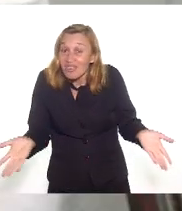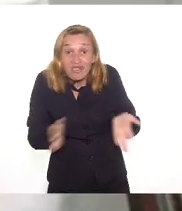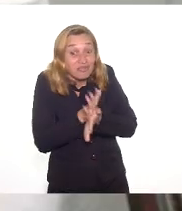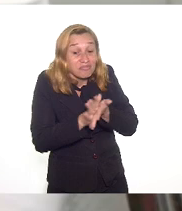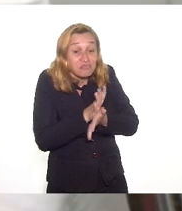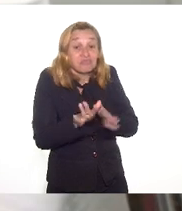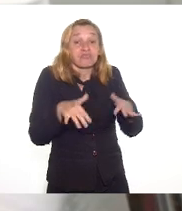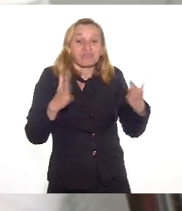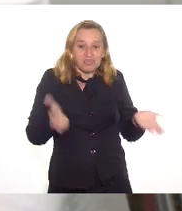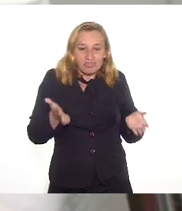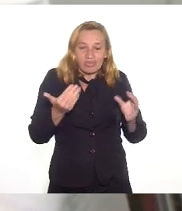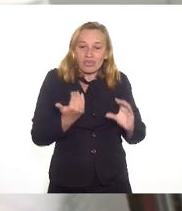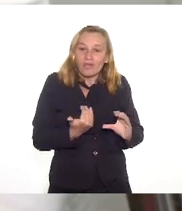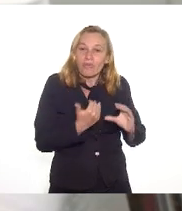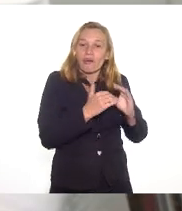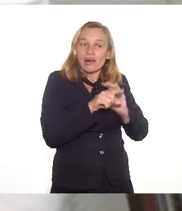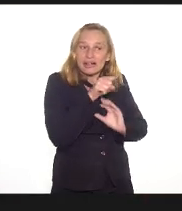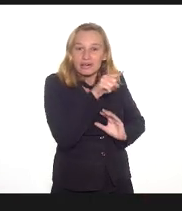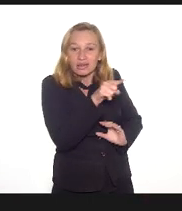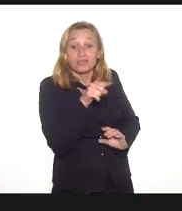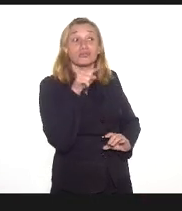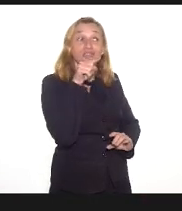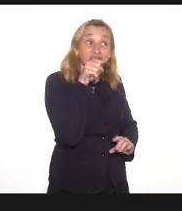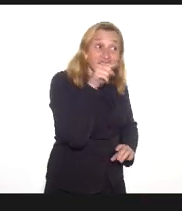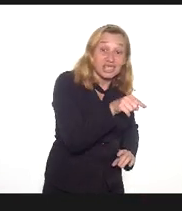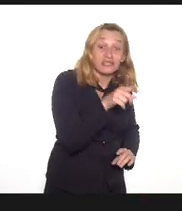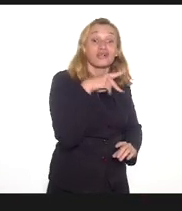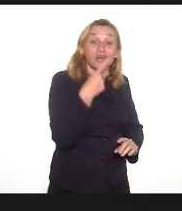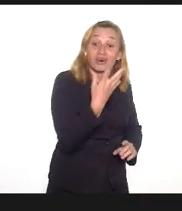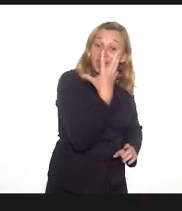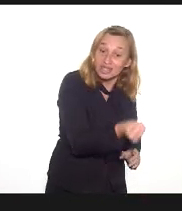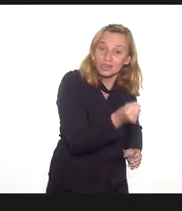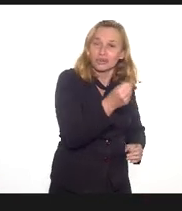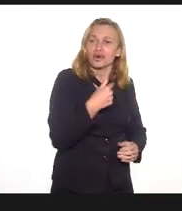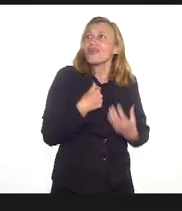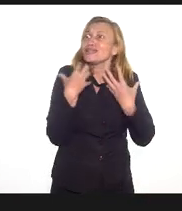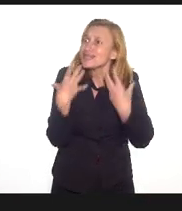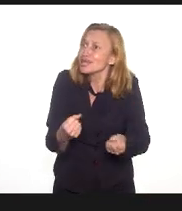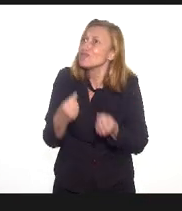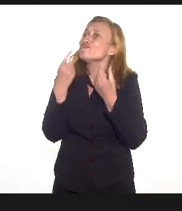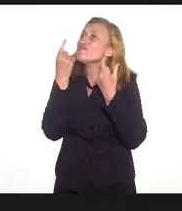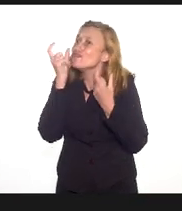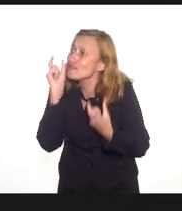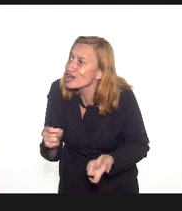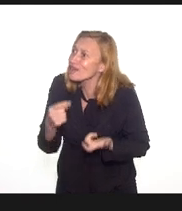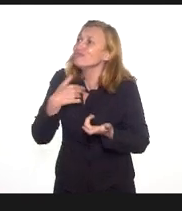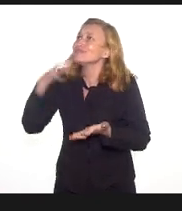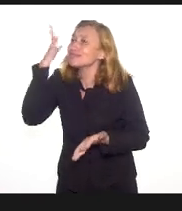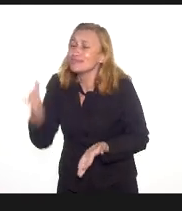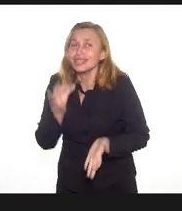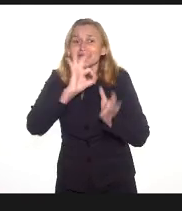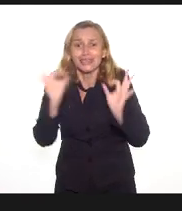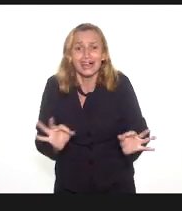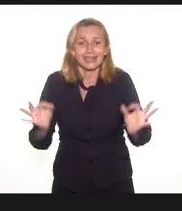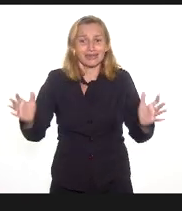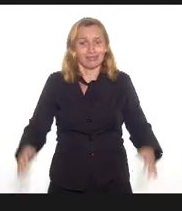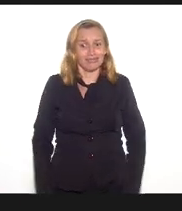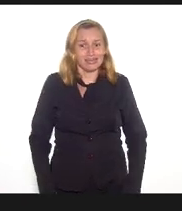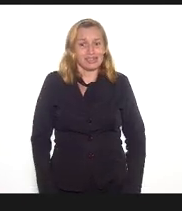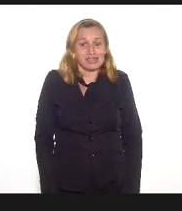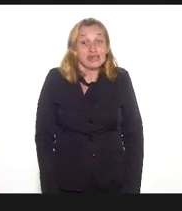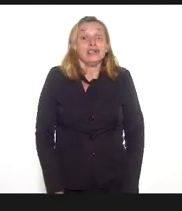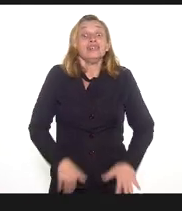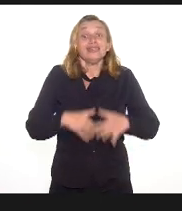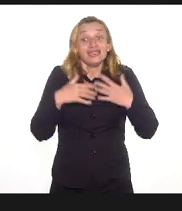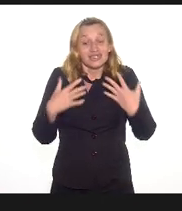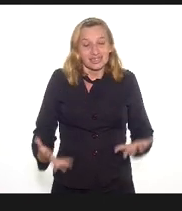nada, aí já coloca dizendo que você disse que aceitou. Aceitei o quê se eu nem fui consultada? Então,